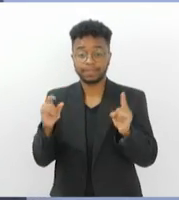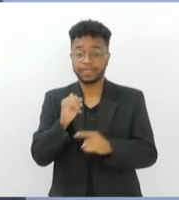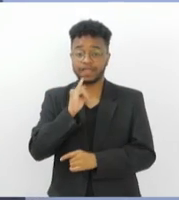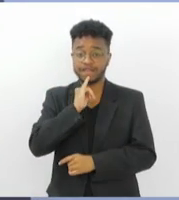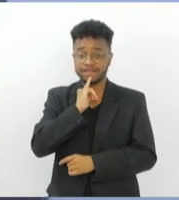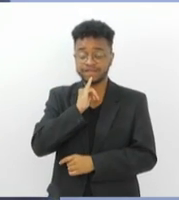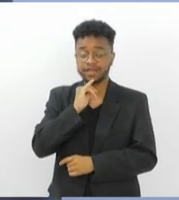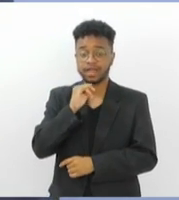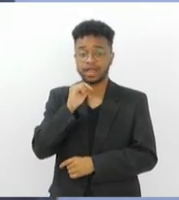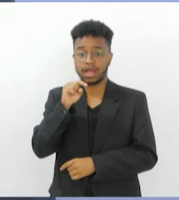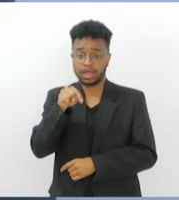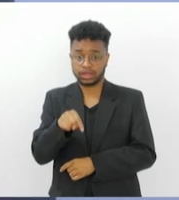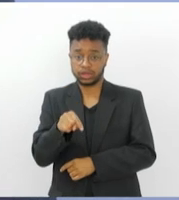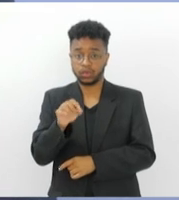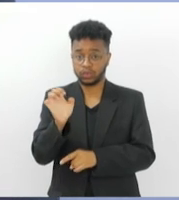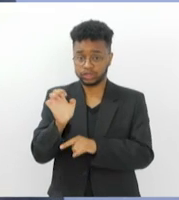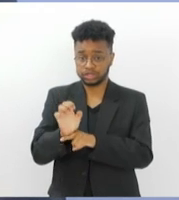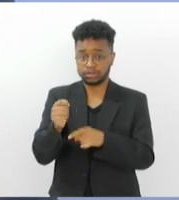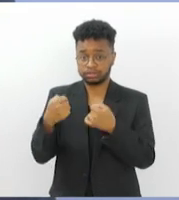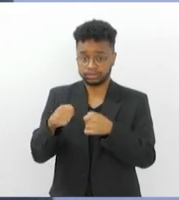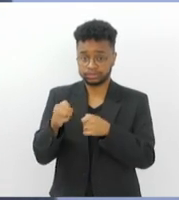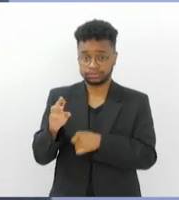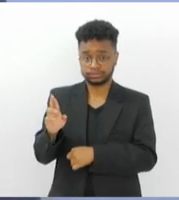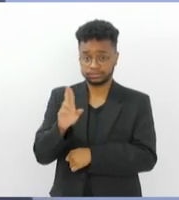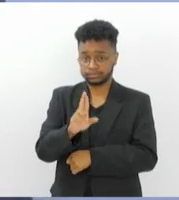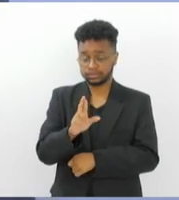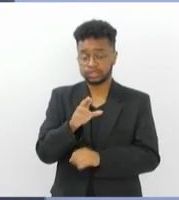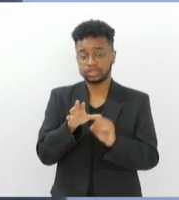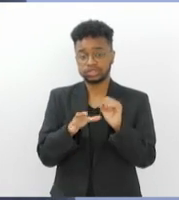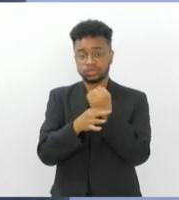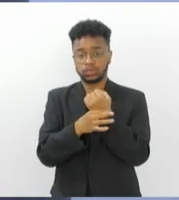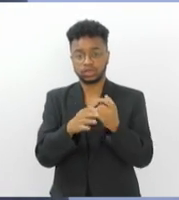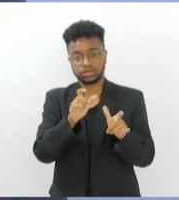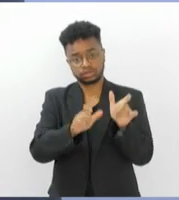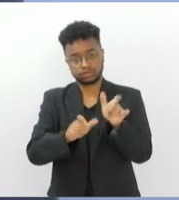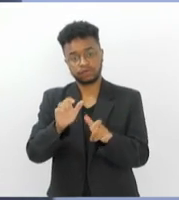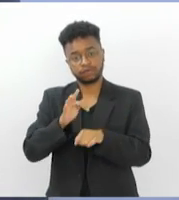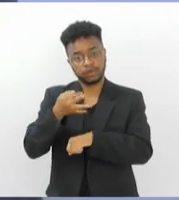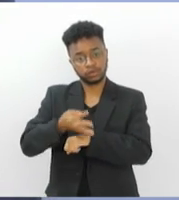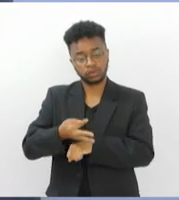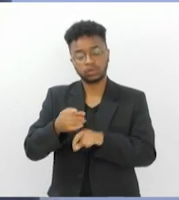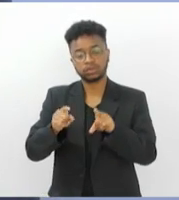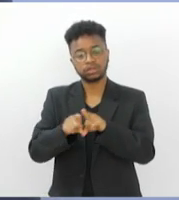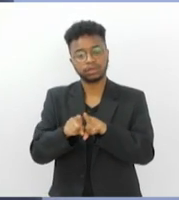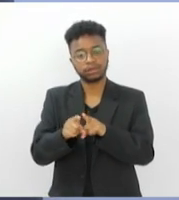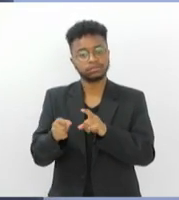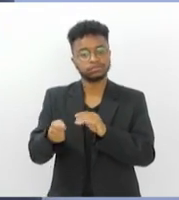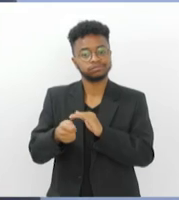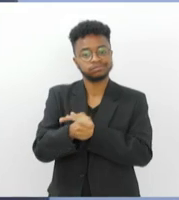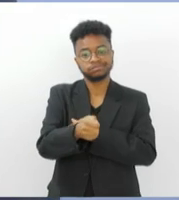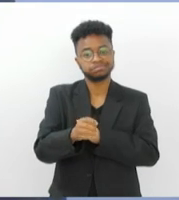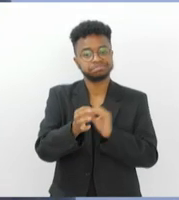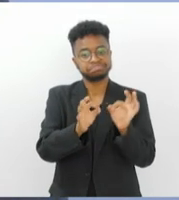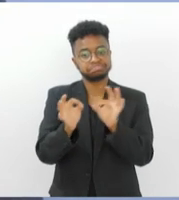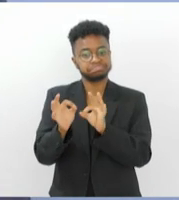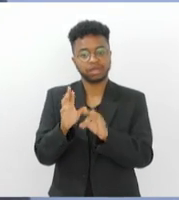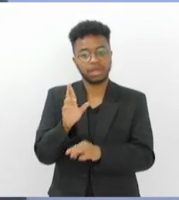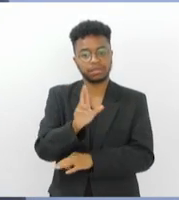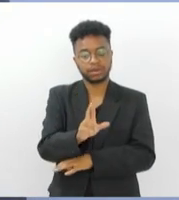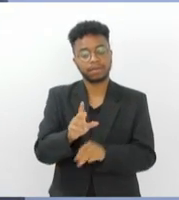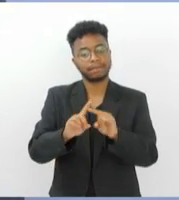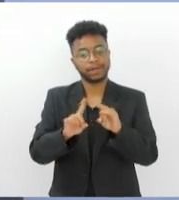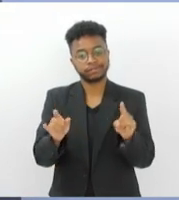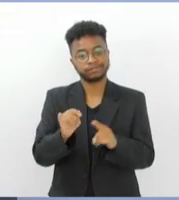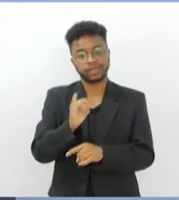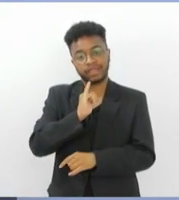estado que deveria estar aqui representando a segurança do cidadão não veio não mandou representante e infelizmente nós fomos